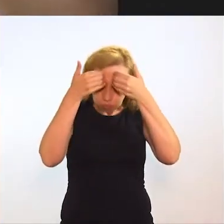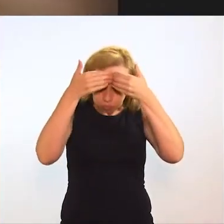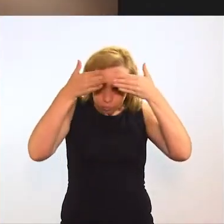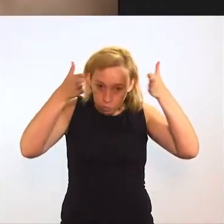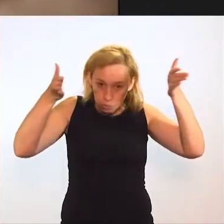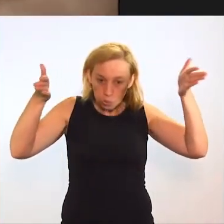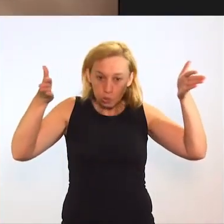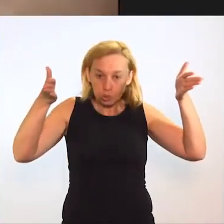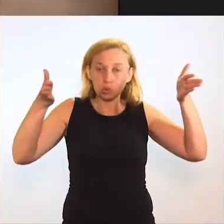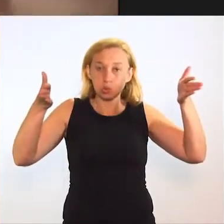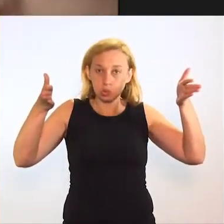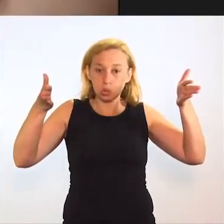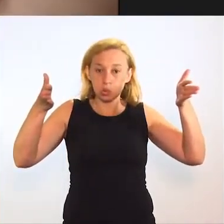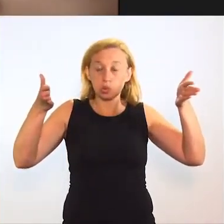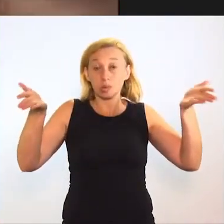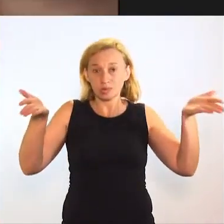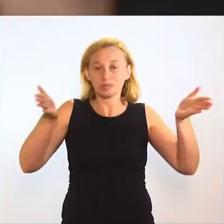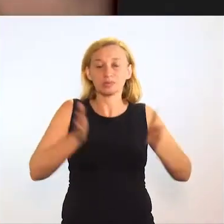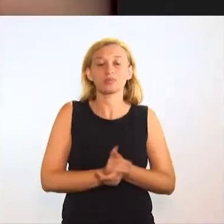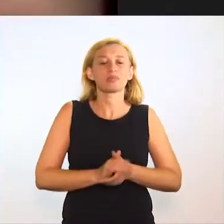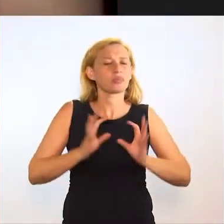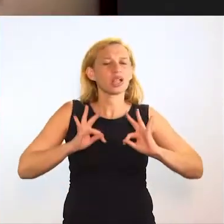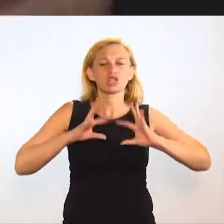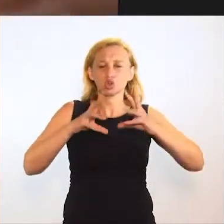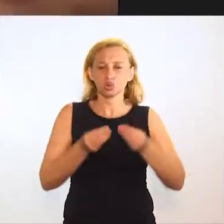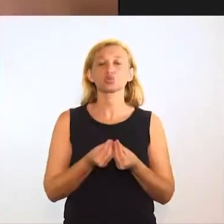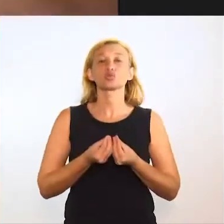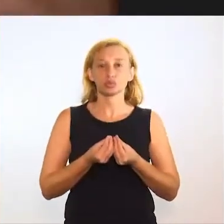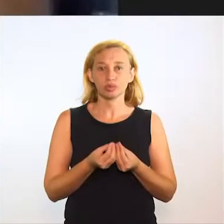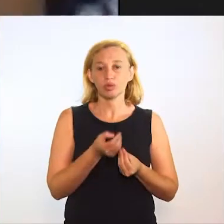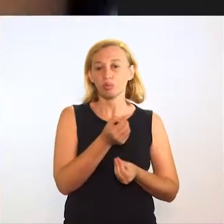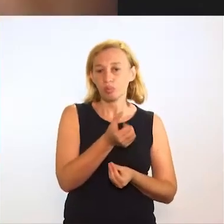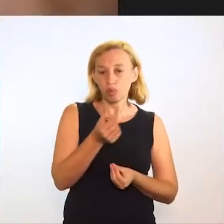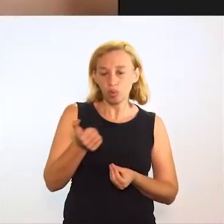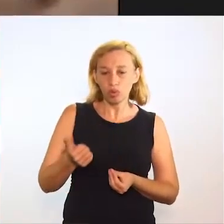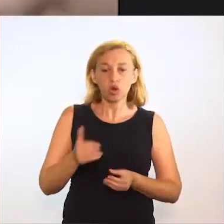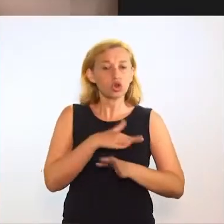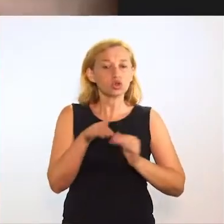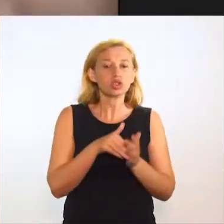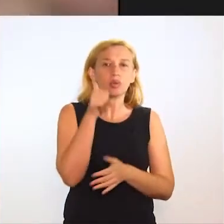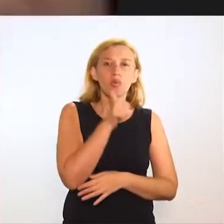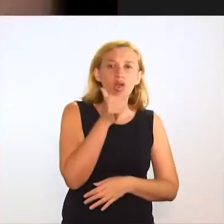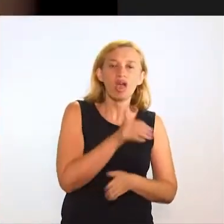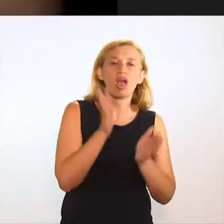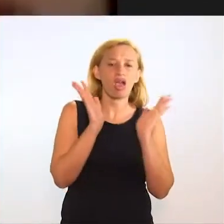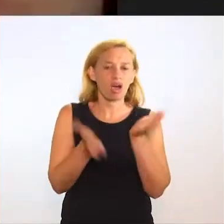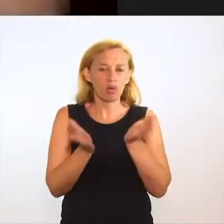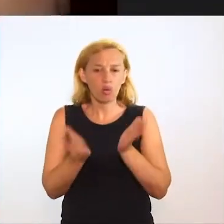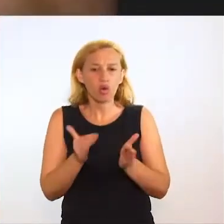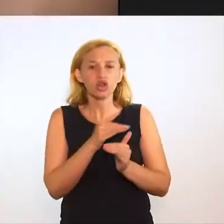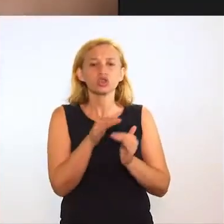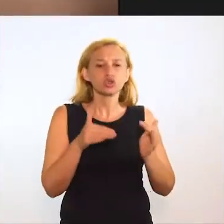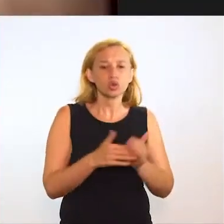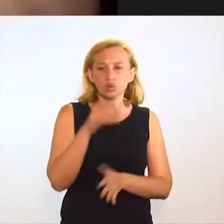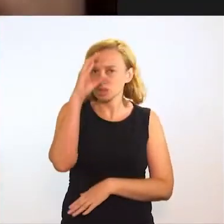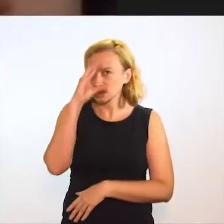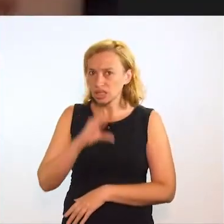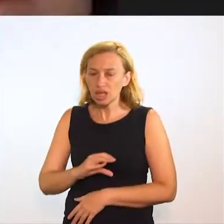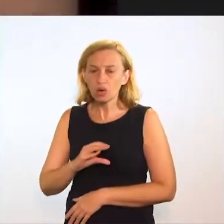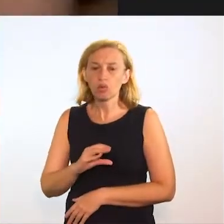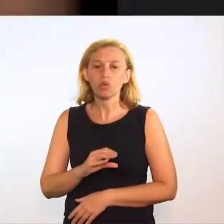abriu a nossa mente que nem o Windows, né? Assim, para tudo um pouco. Toda mulher